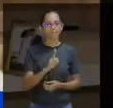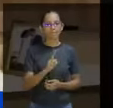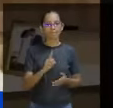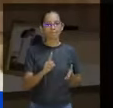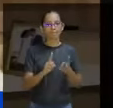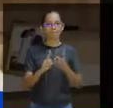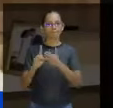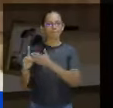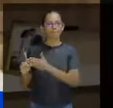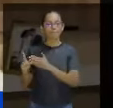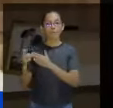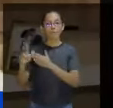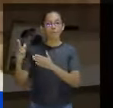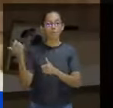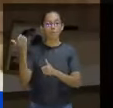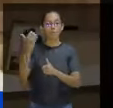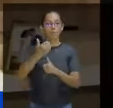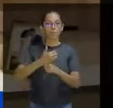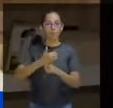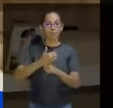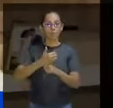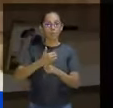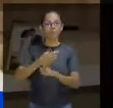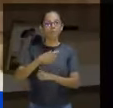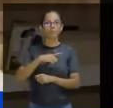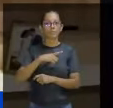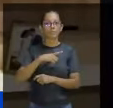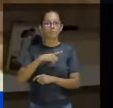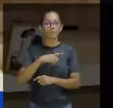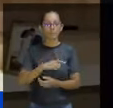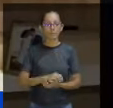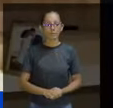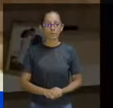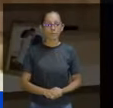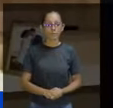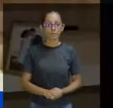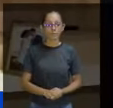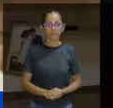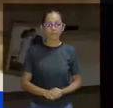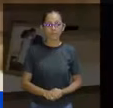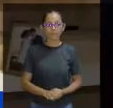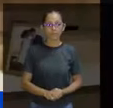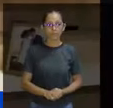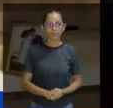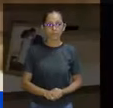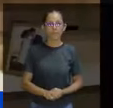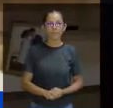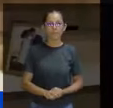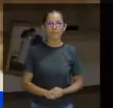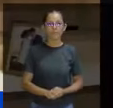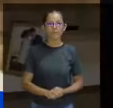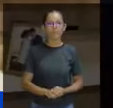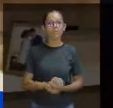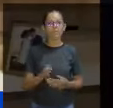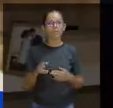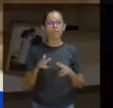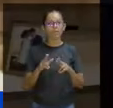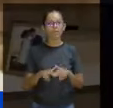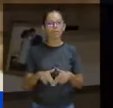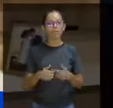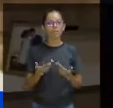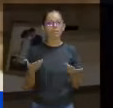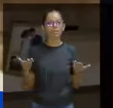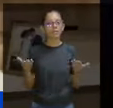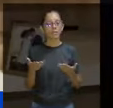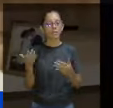foi nomeado interinamente o deputado Acácio Favacho. Excelência, tão logo a atual gestão assumiu